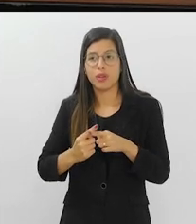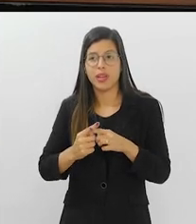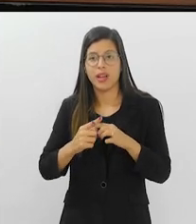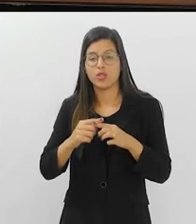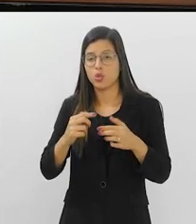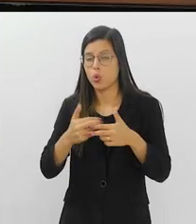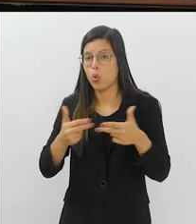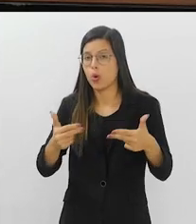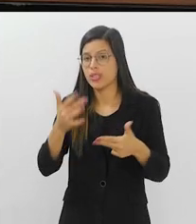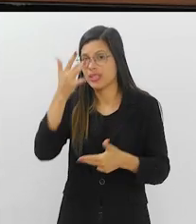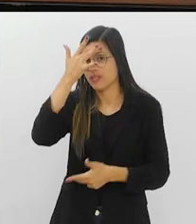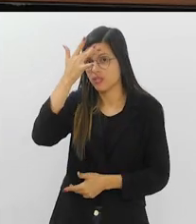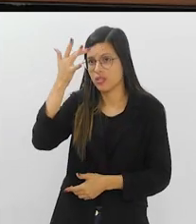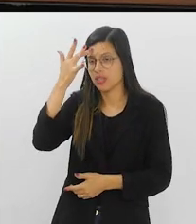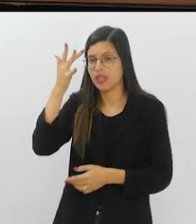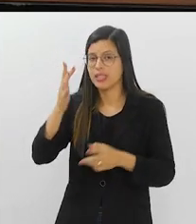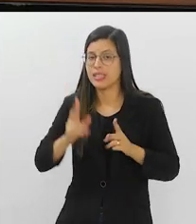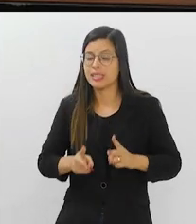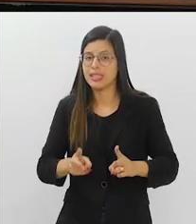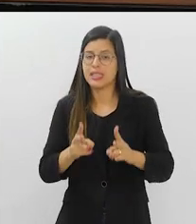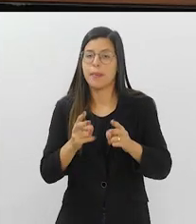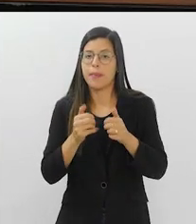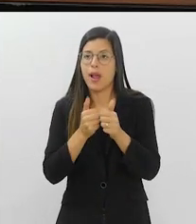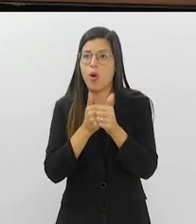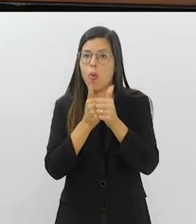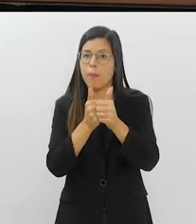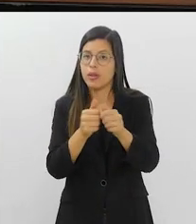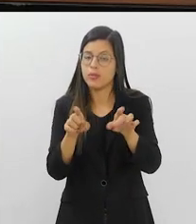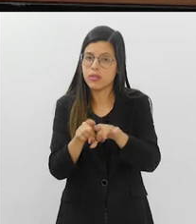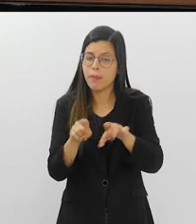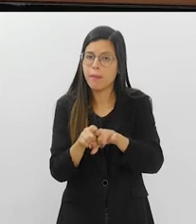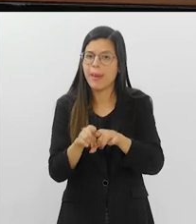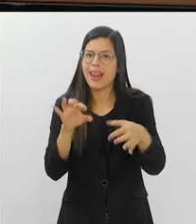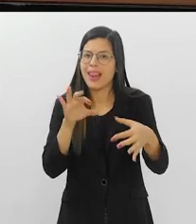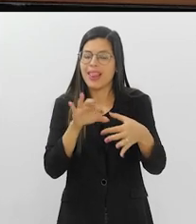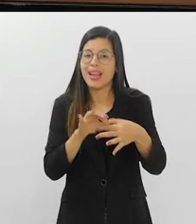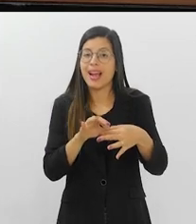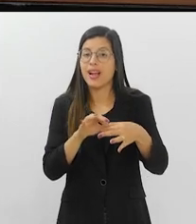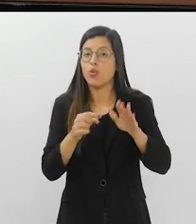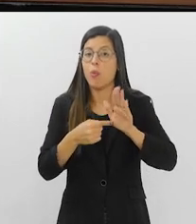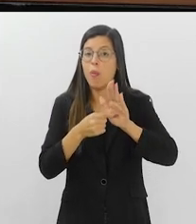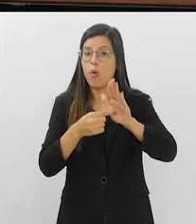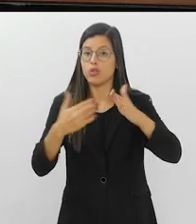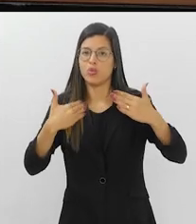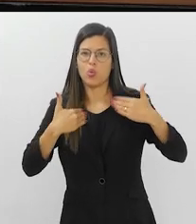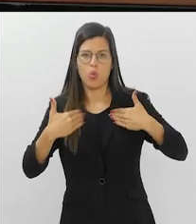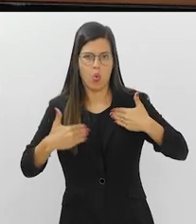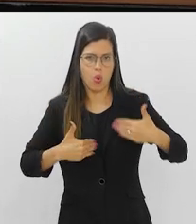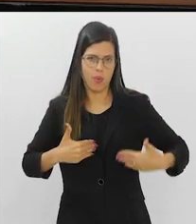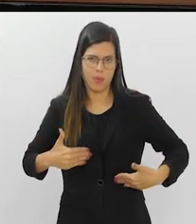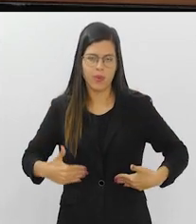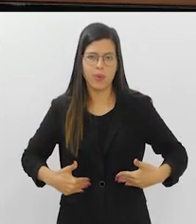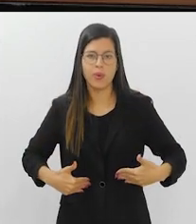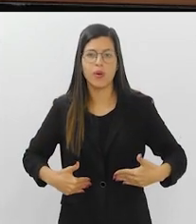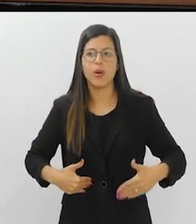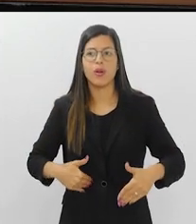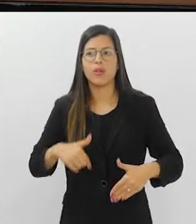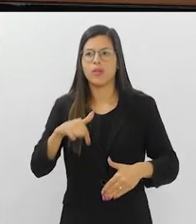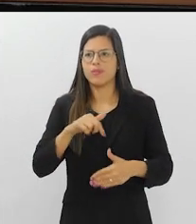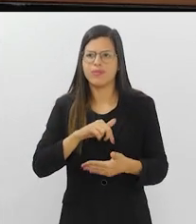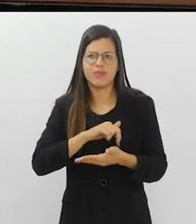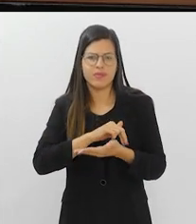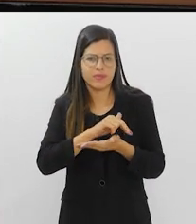questões relativas à saúde mental, elas sempre acompanharam de perto os aspectos ligados às manifestações